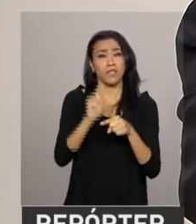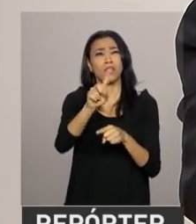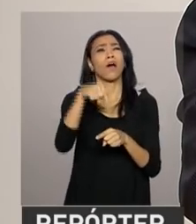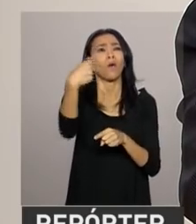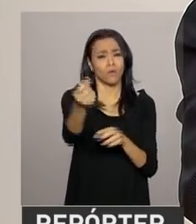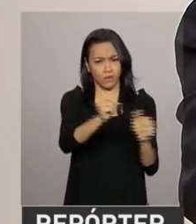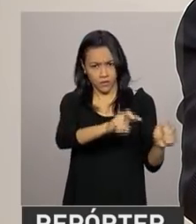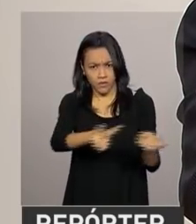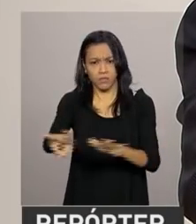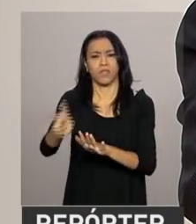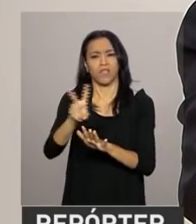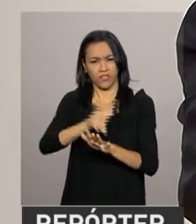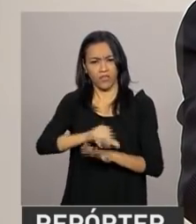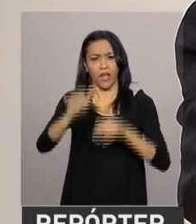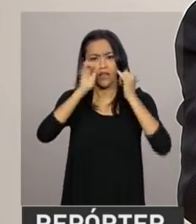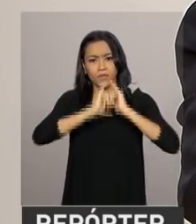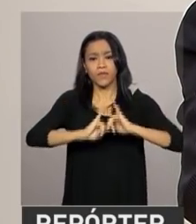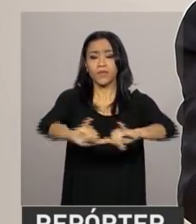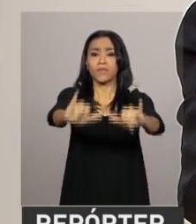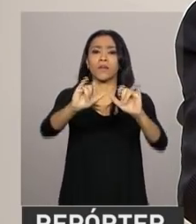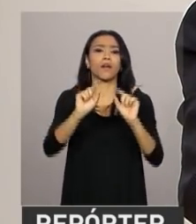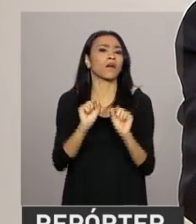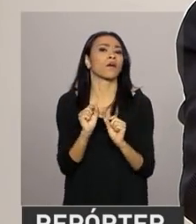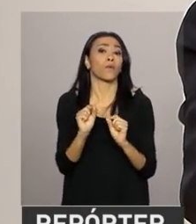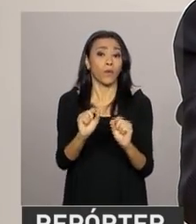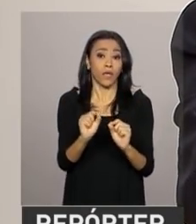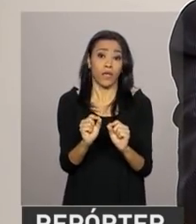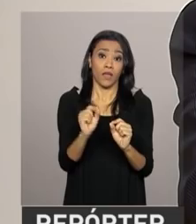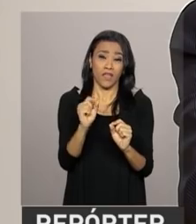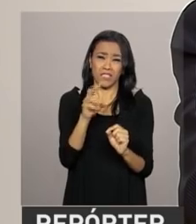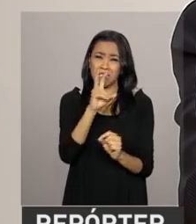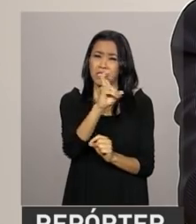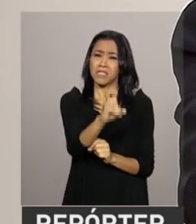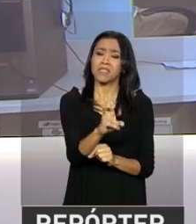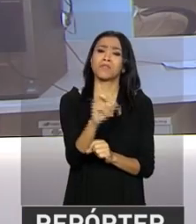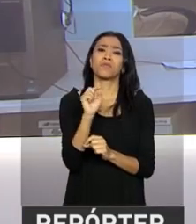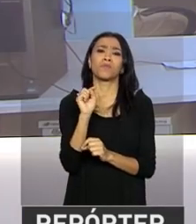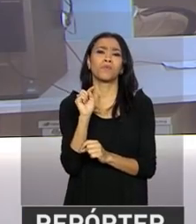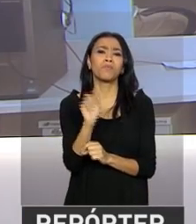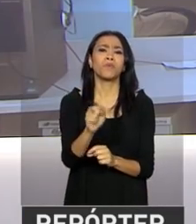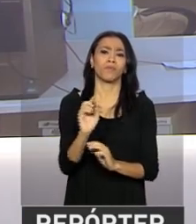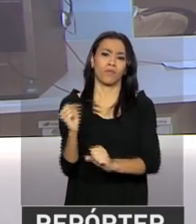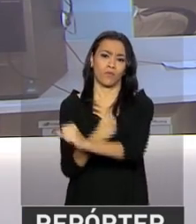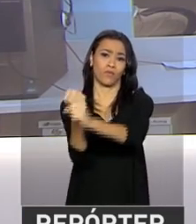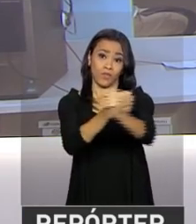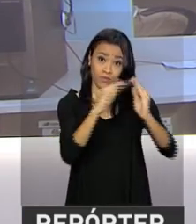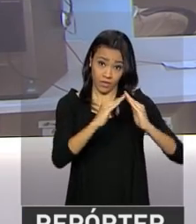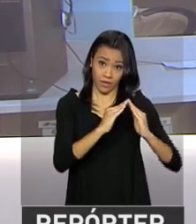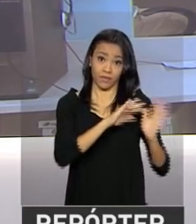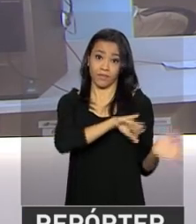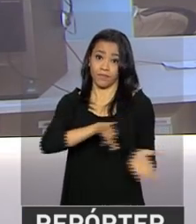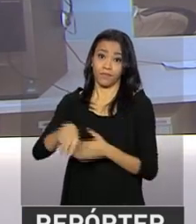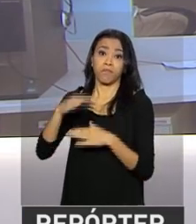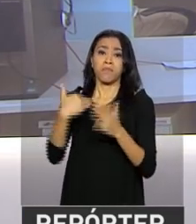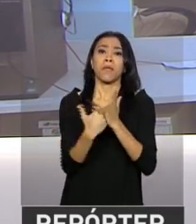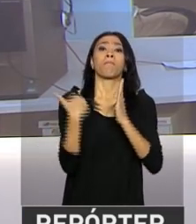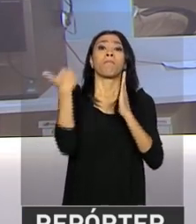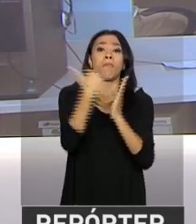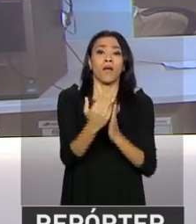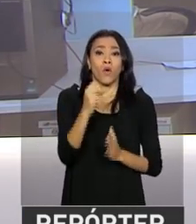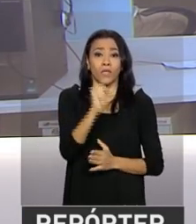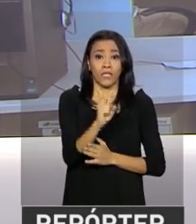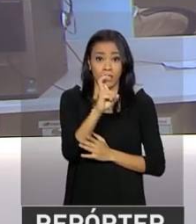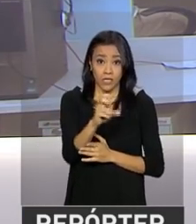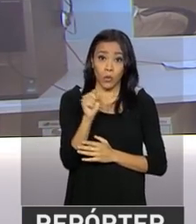vem retomando a obra de 5 mil unidades. Mais de 85 mil profissionais